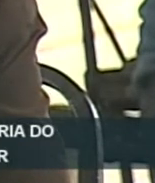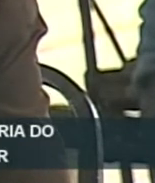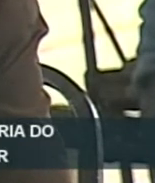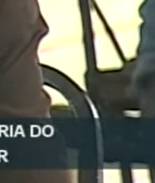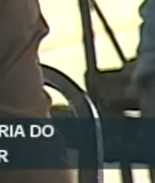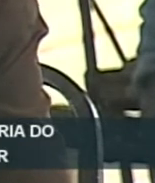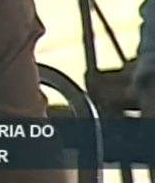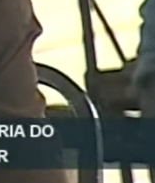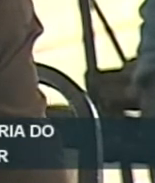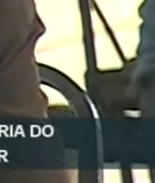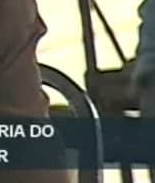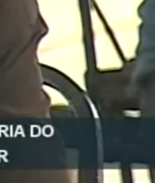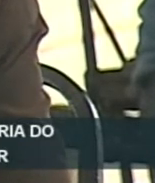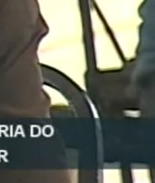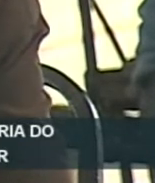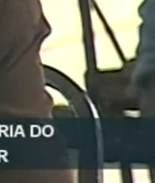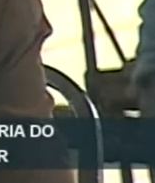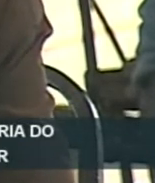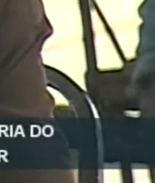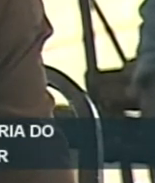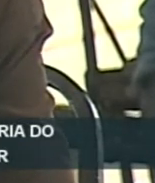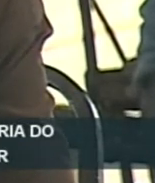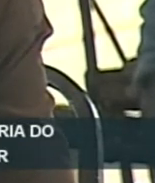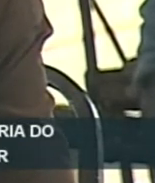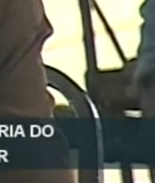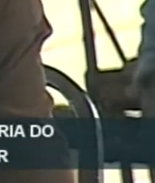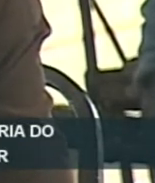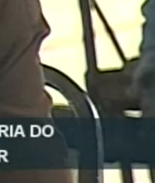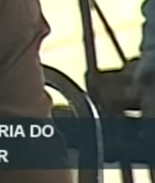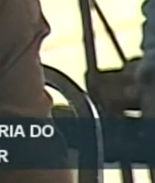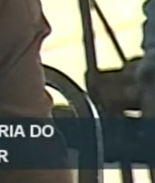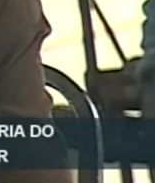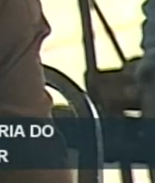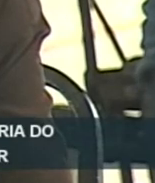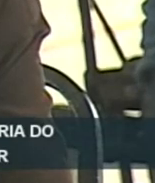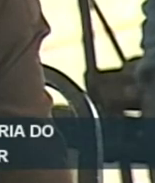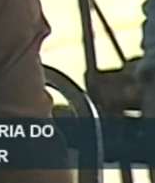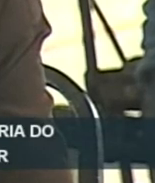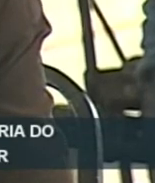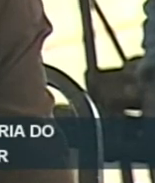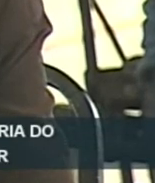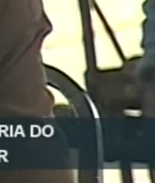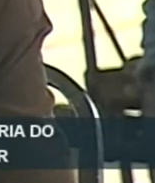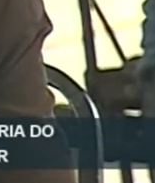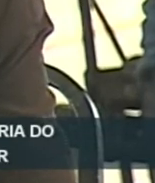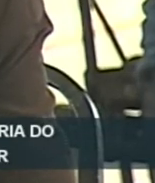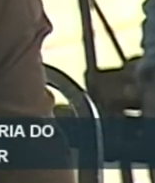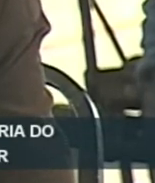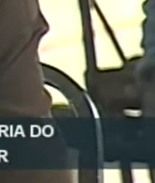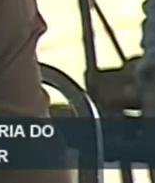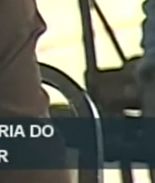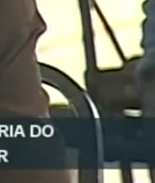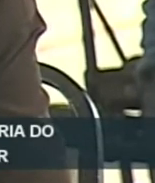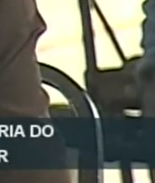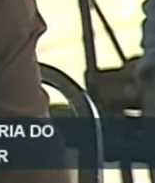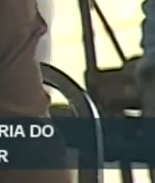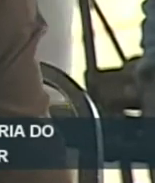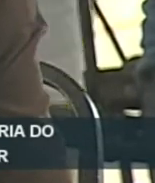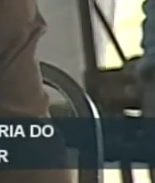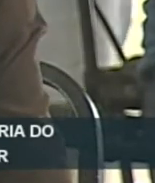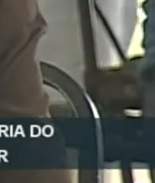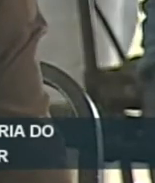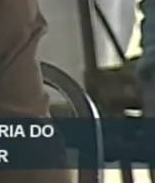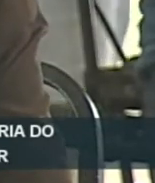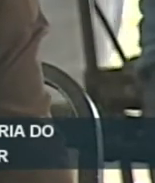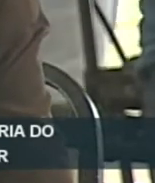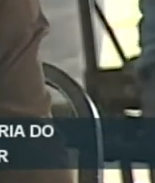totalmente dedicada, e, como disse a ministra, foi equilibrada, e